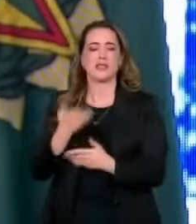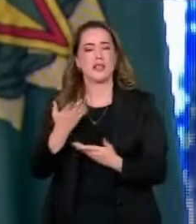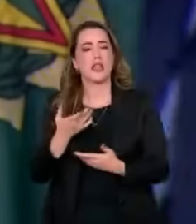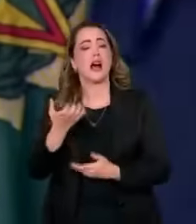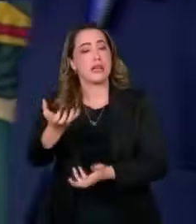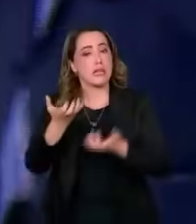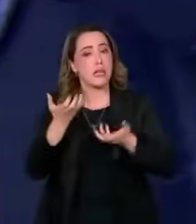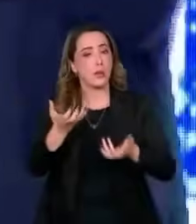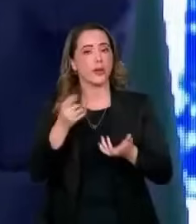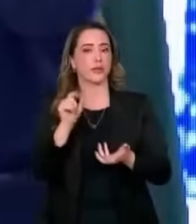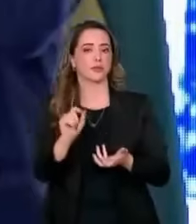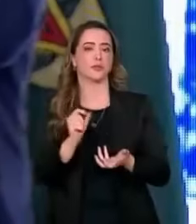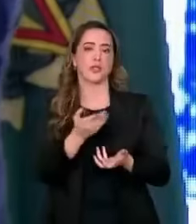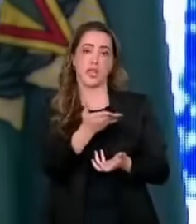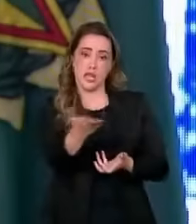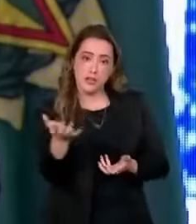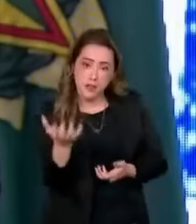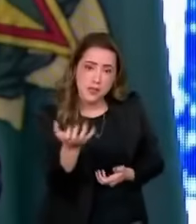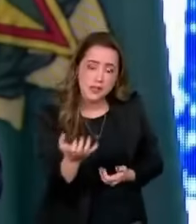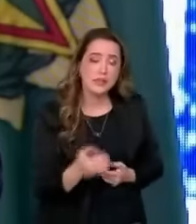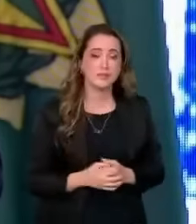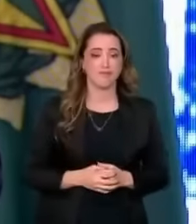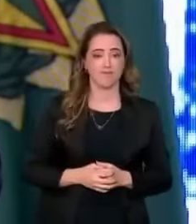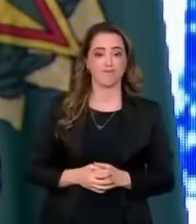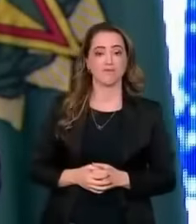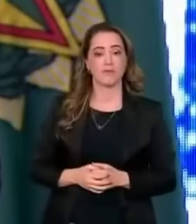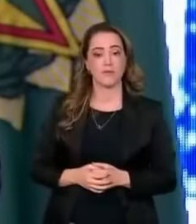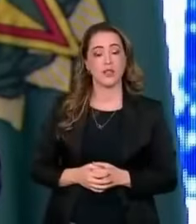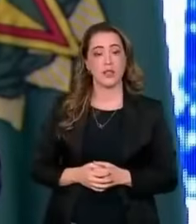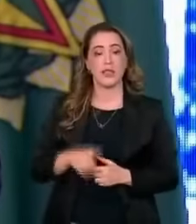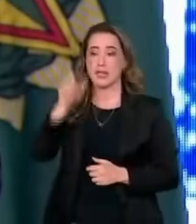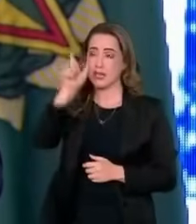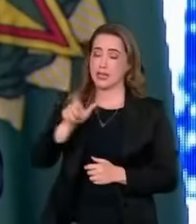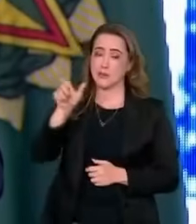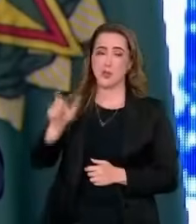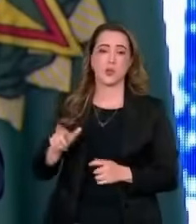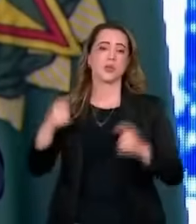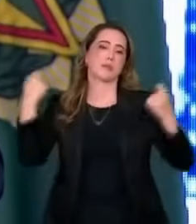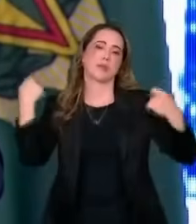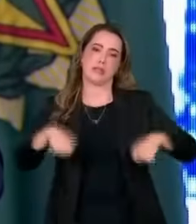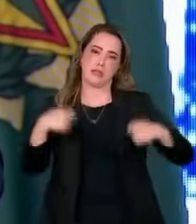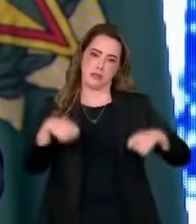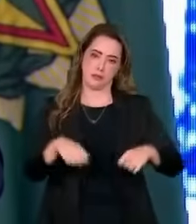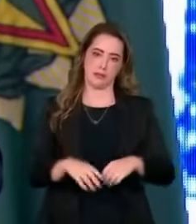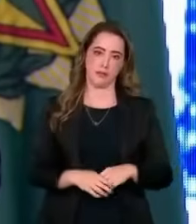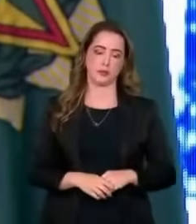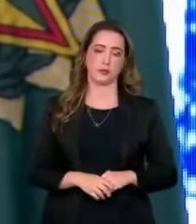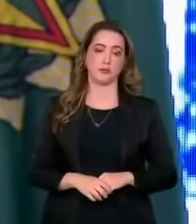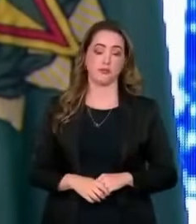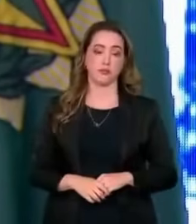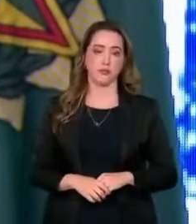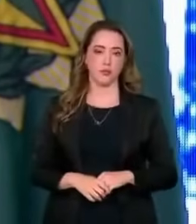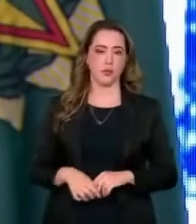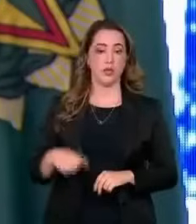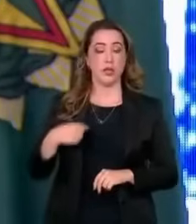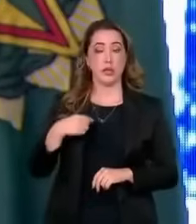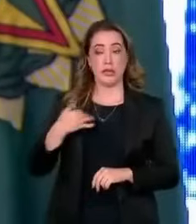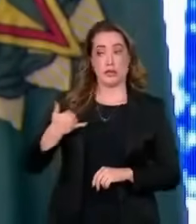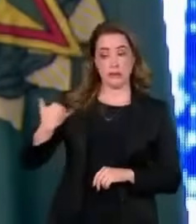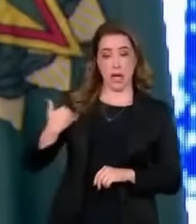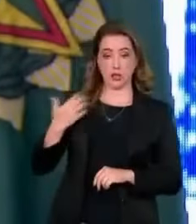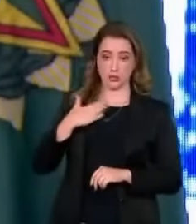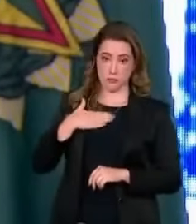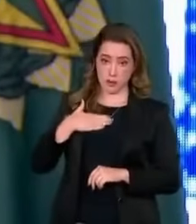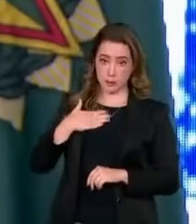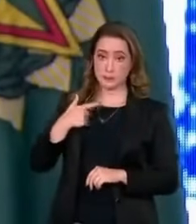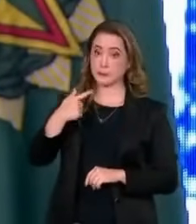quero, que vocês querem e o que o ser humano precisa. Eu estou com 78 anos